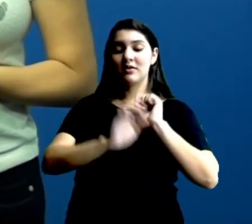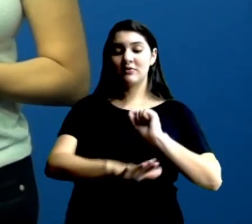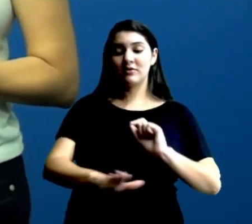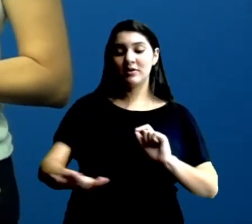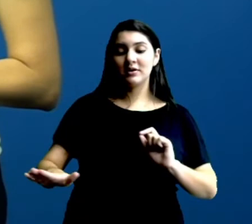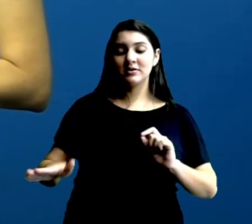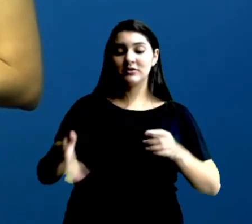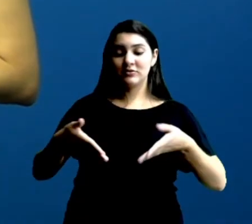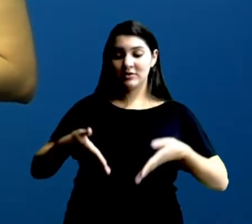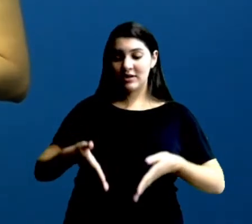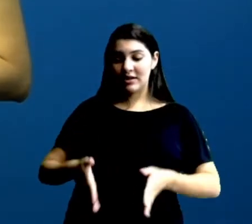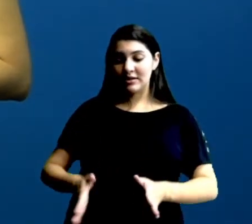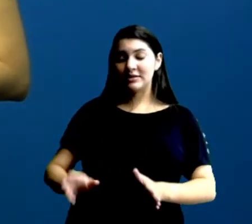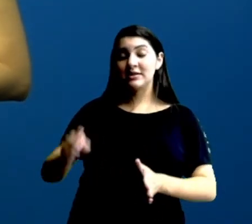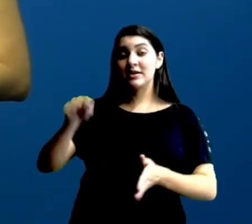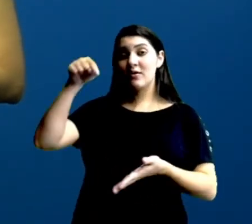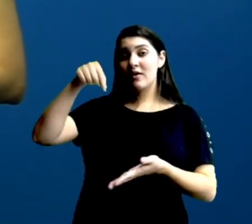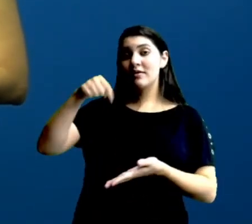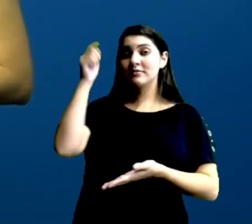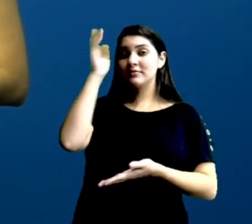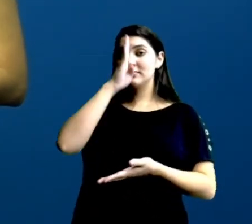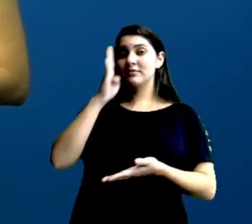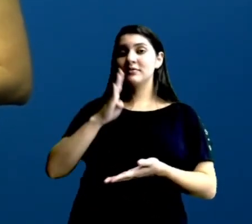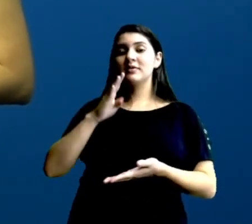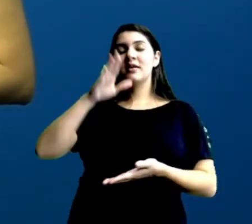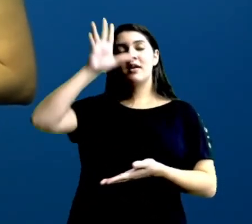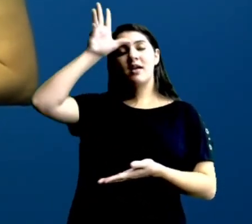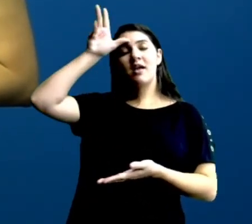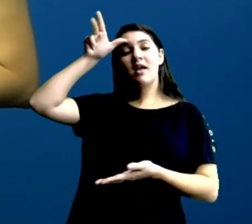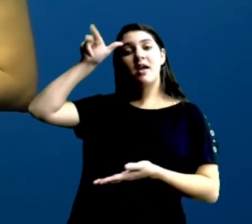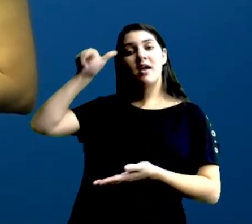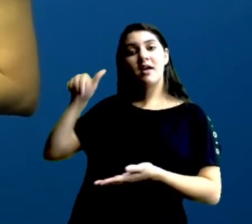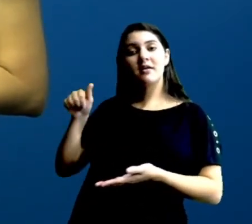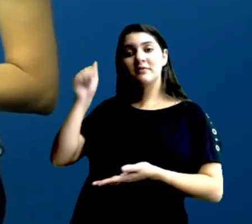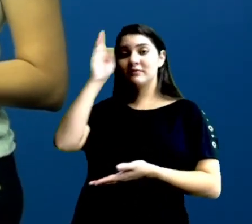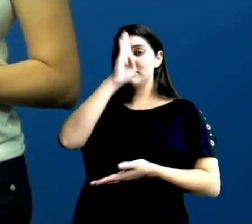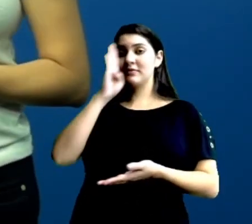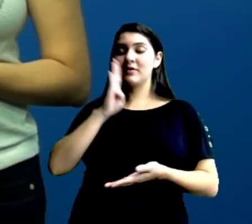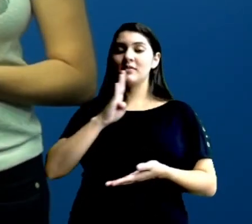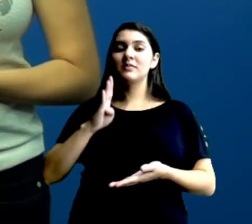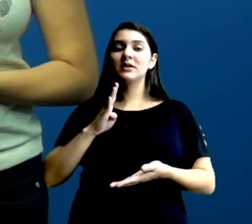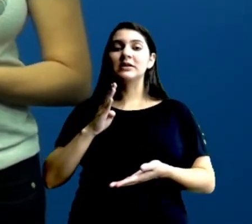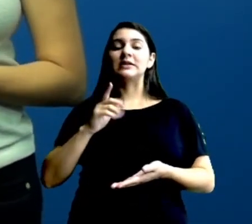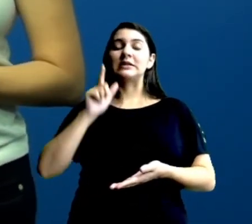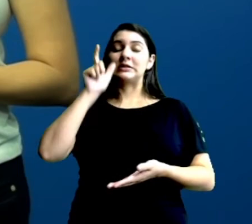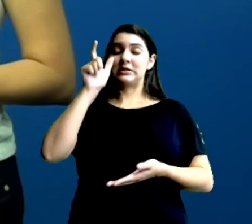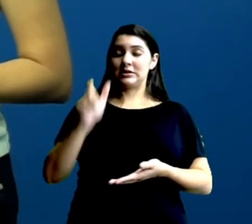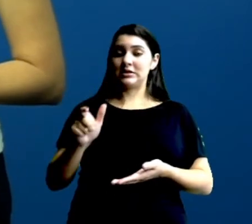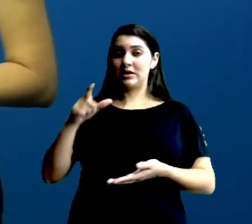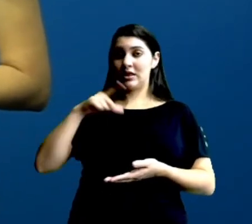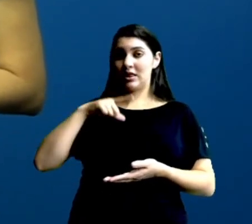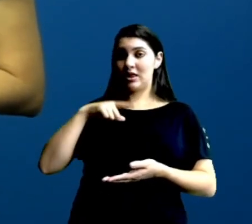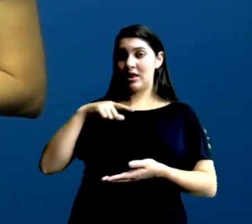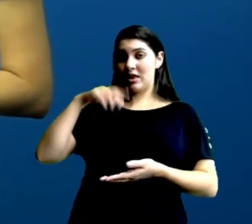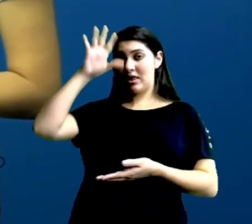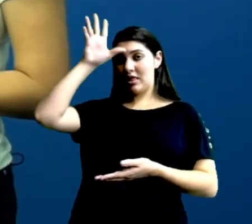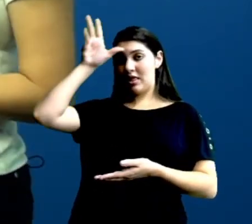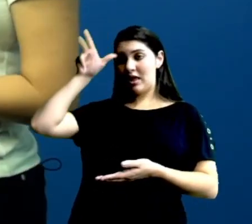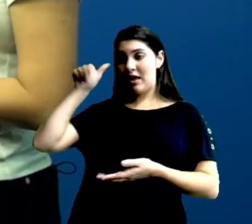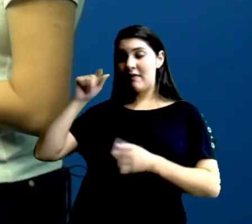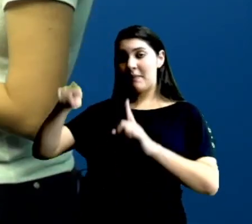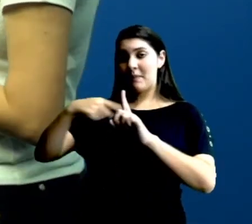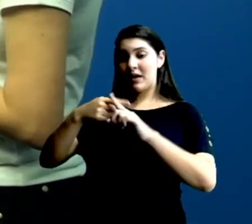nasceram aqui, aí nós chamamos de afro-brasileira, tá? São descendentes africanos, mas que nasceram no